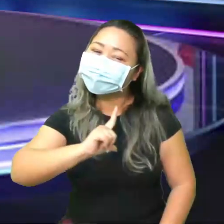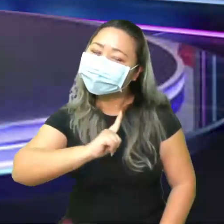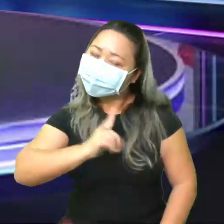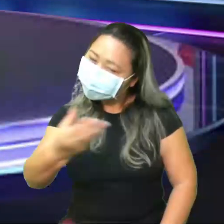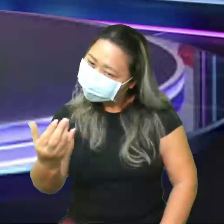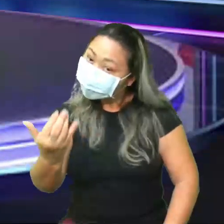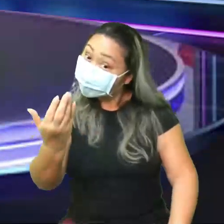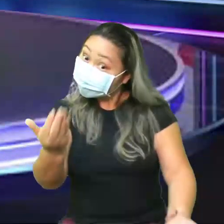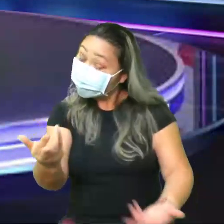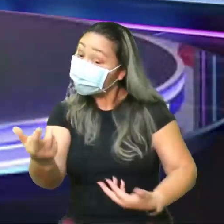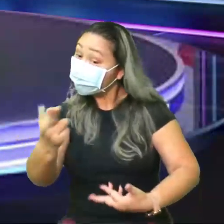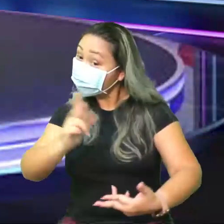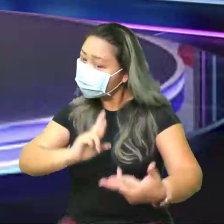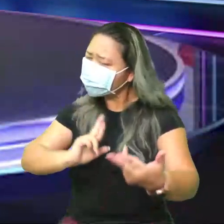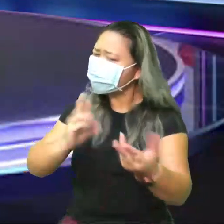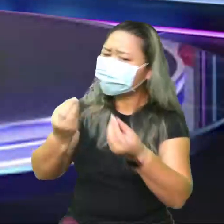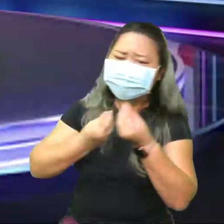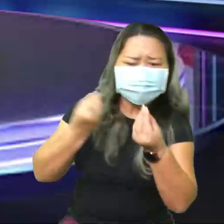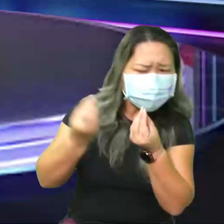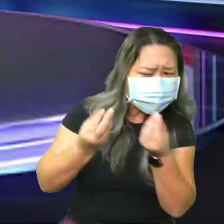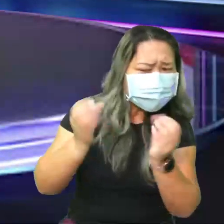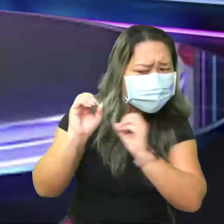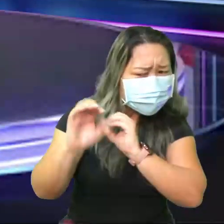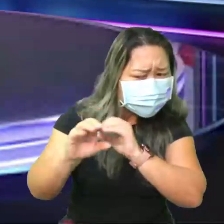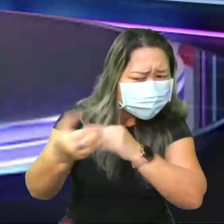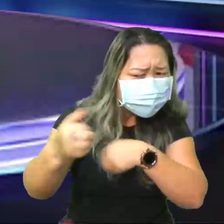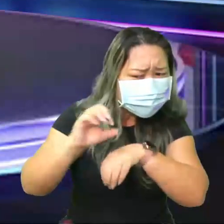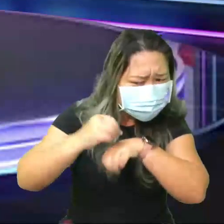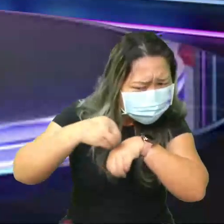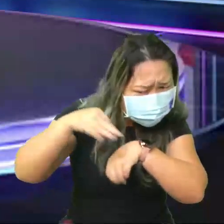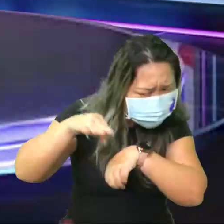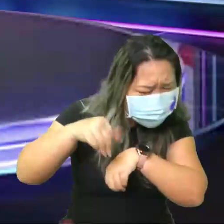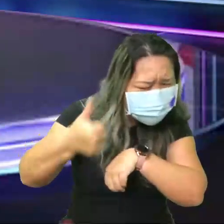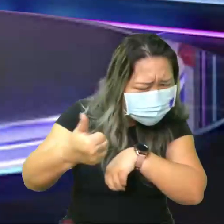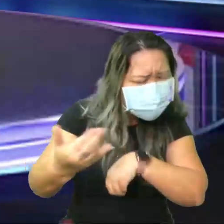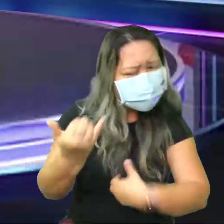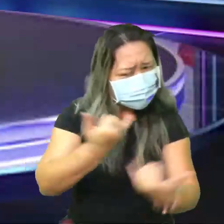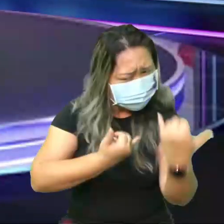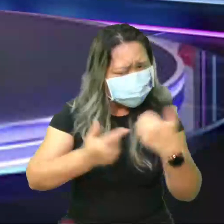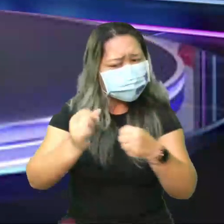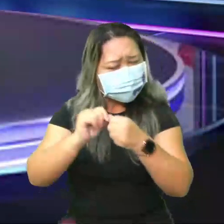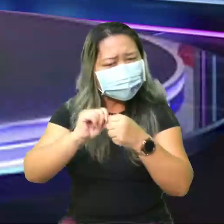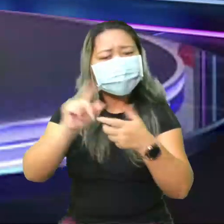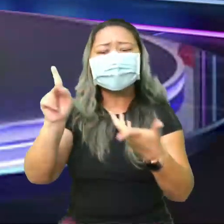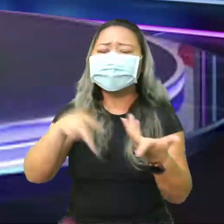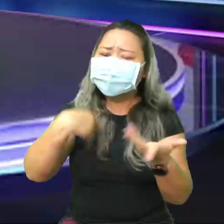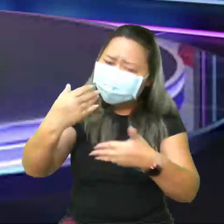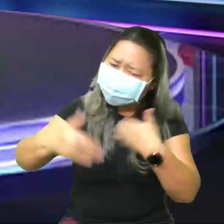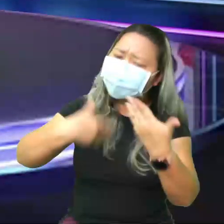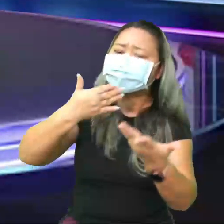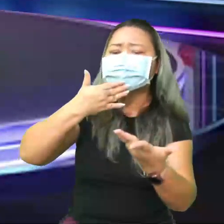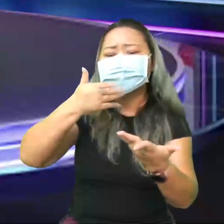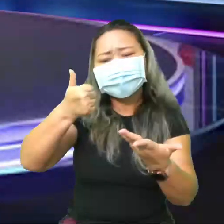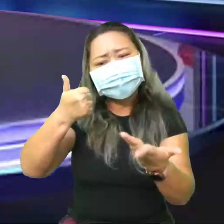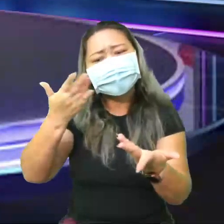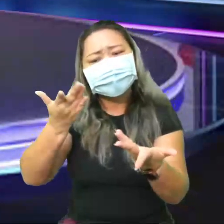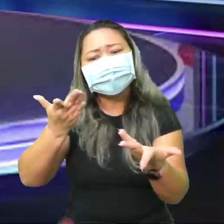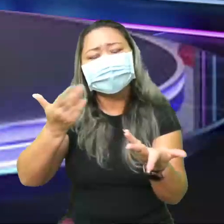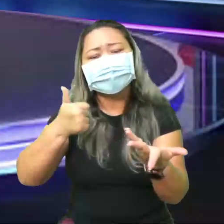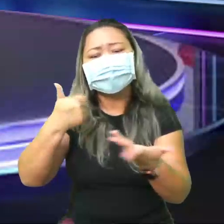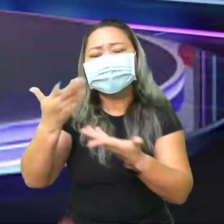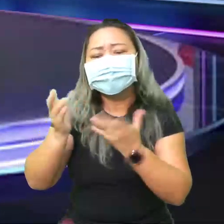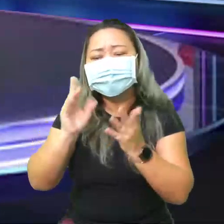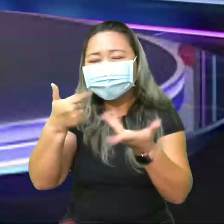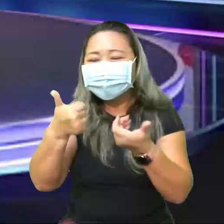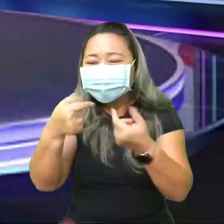na aula de hoje, eu espero que você esteja bem tranquilo, né? Relax, de